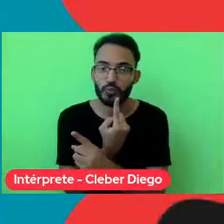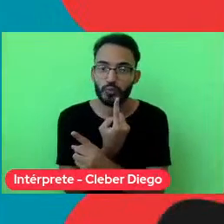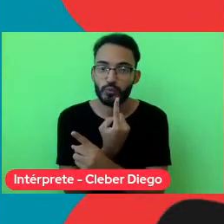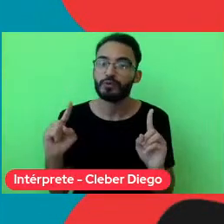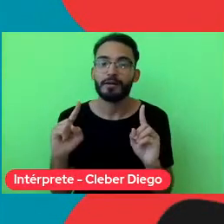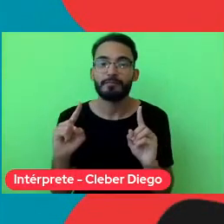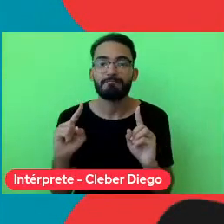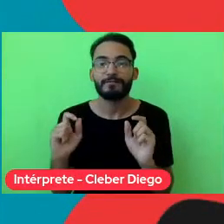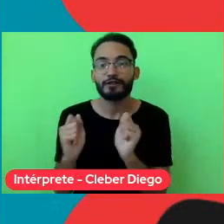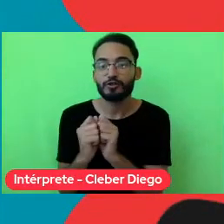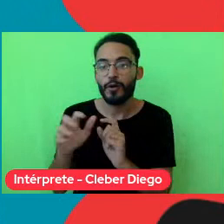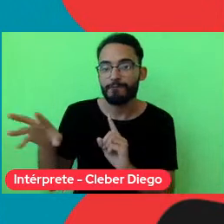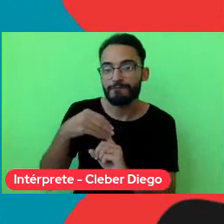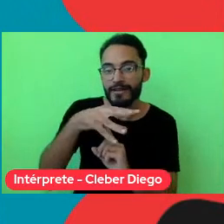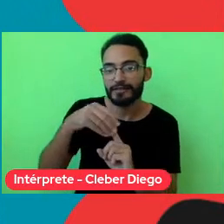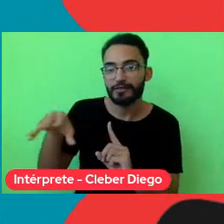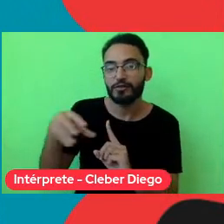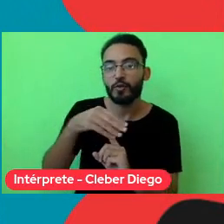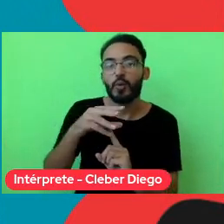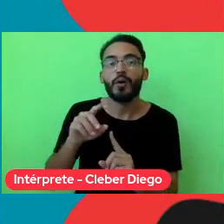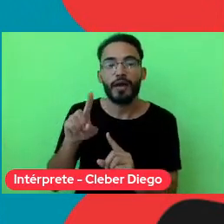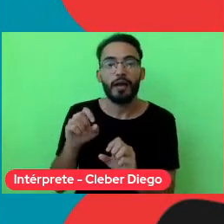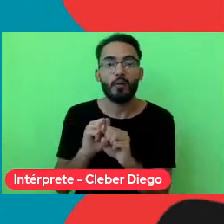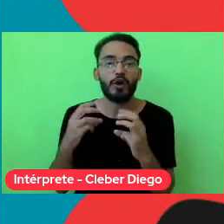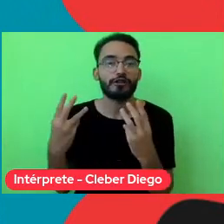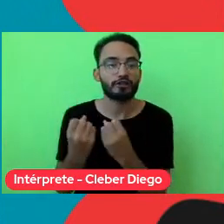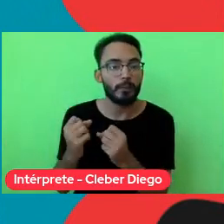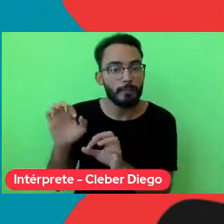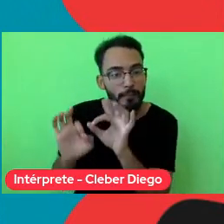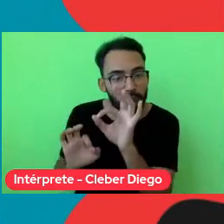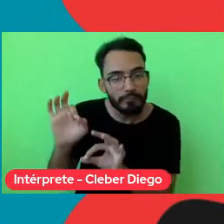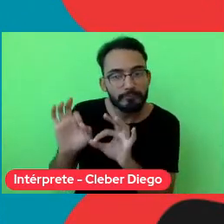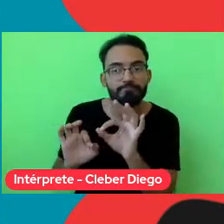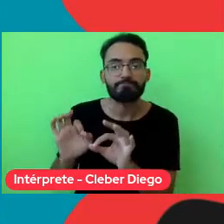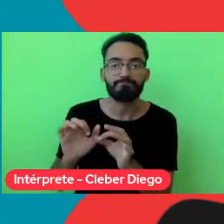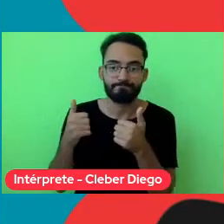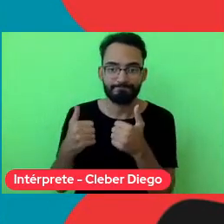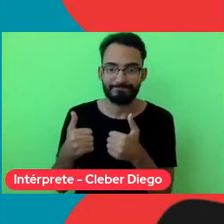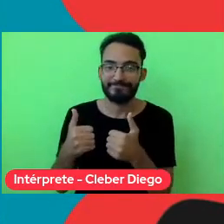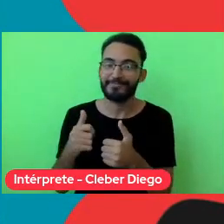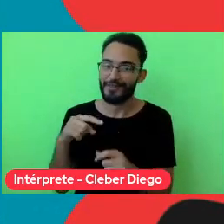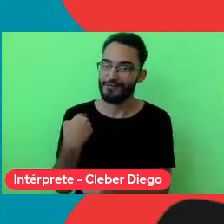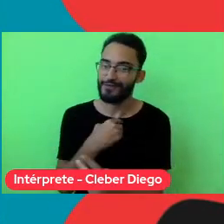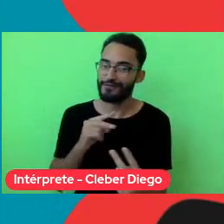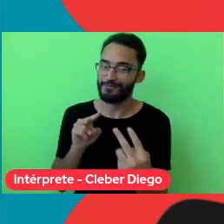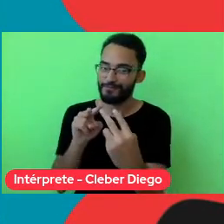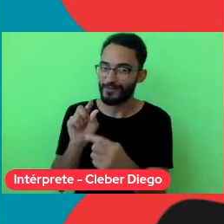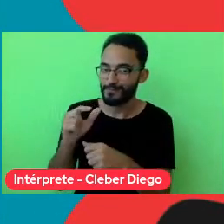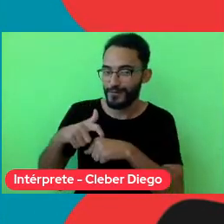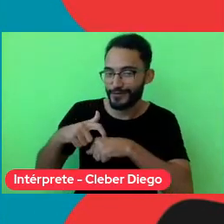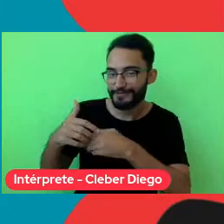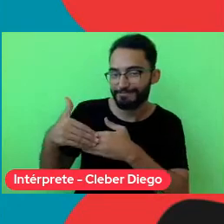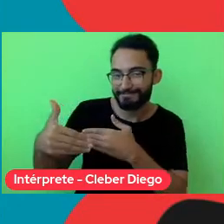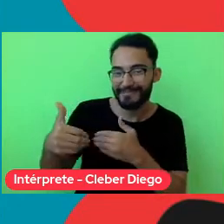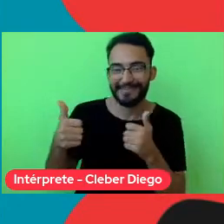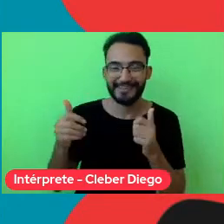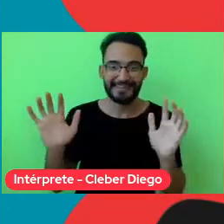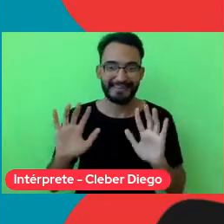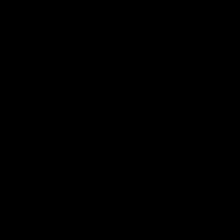nossa última mesa com as facilitadoras do workshop I Am Remarkable. E a gente se vê daqui a pouco. Até mais.